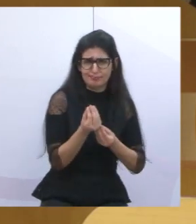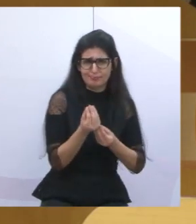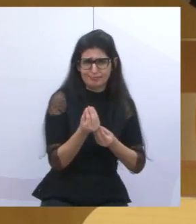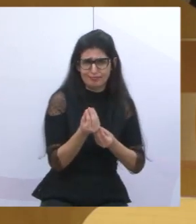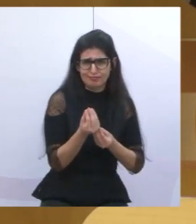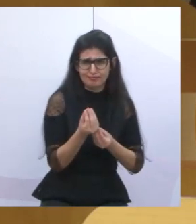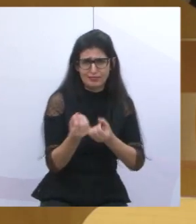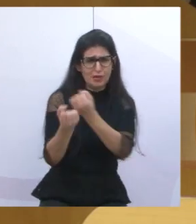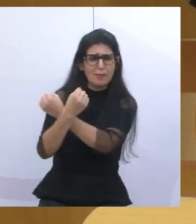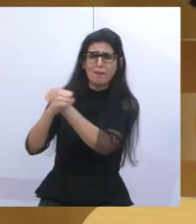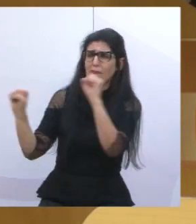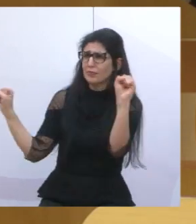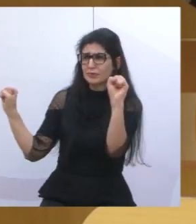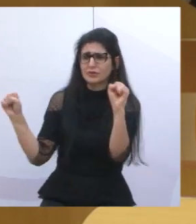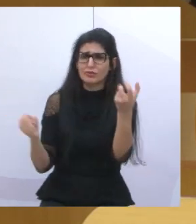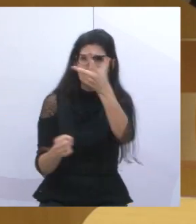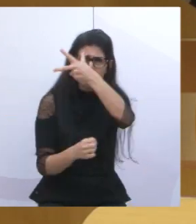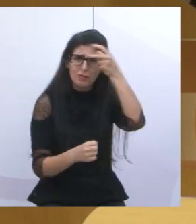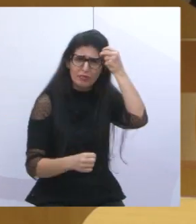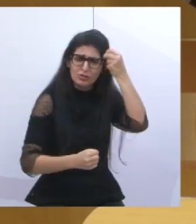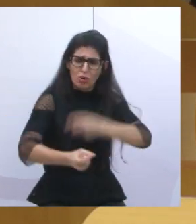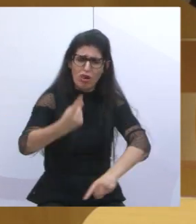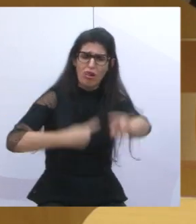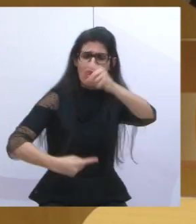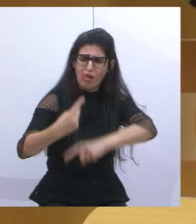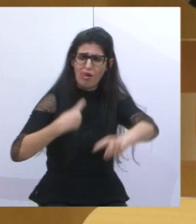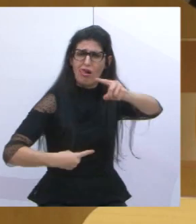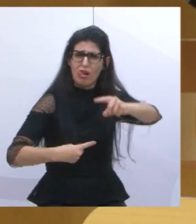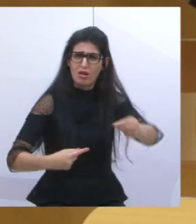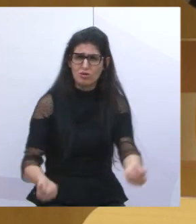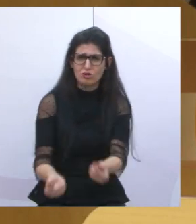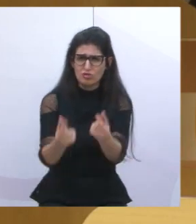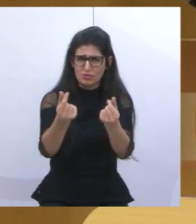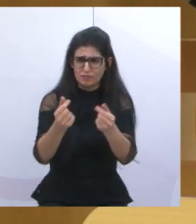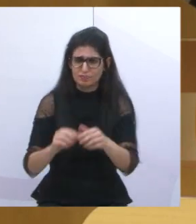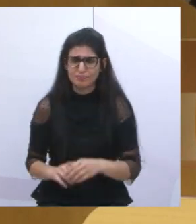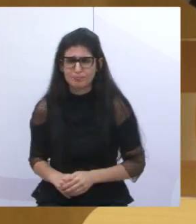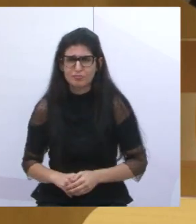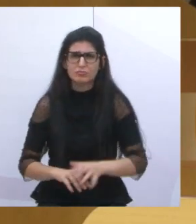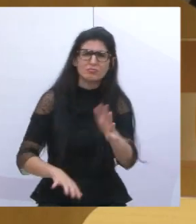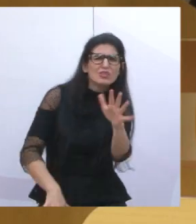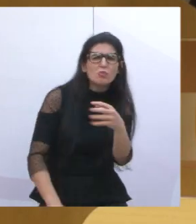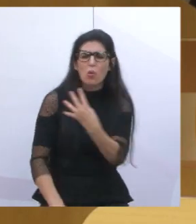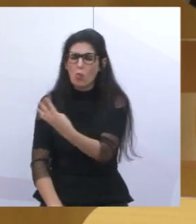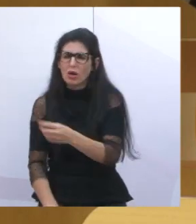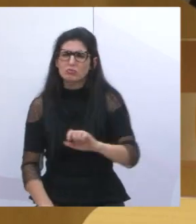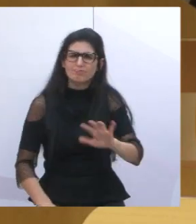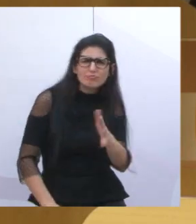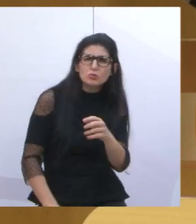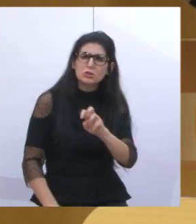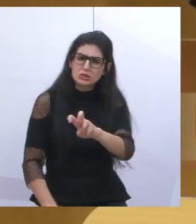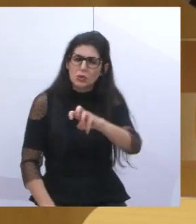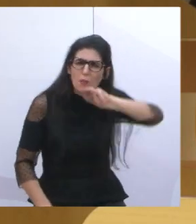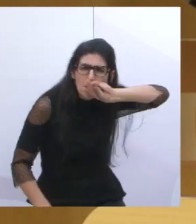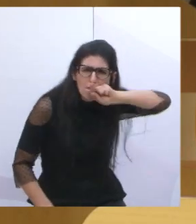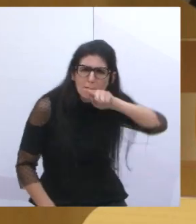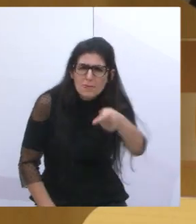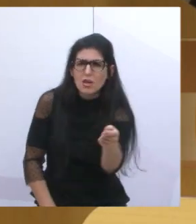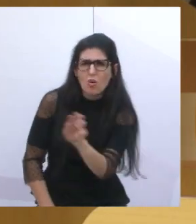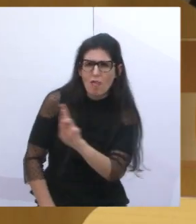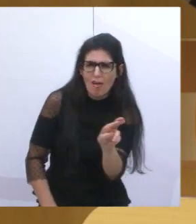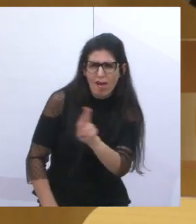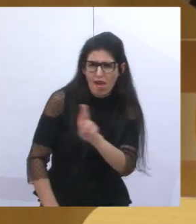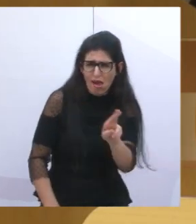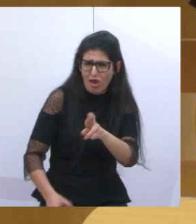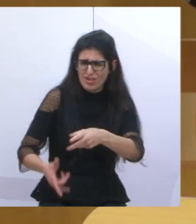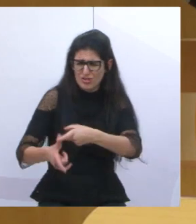Outro fato é que, em média, o custo dessas ações, como eu citei ali, ficam entre R$4.000 e R$5.000, sendo que a dívida é um